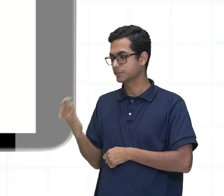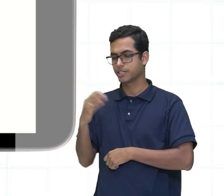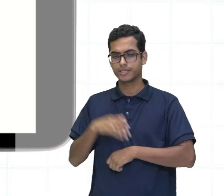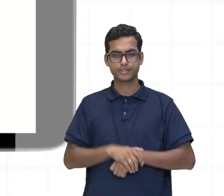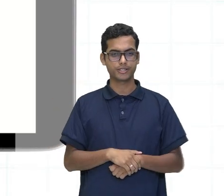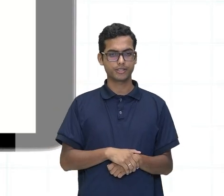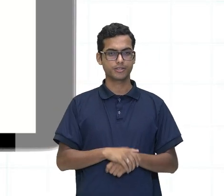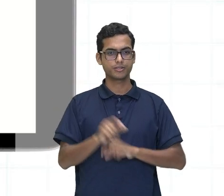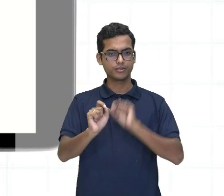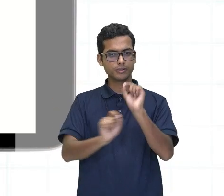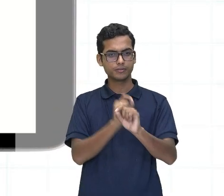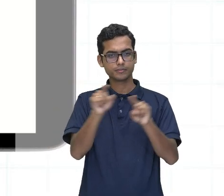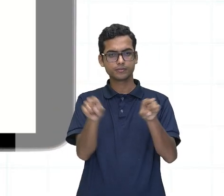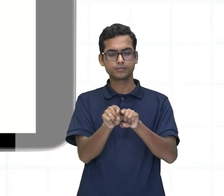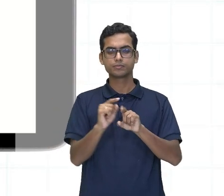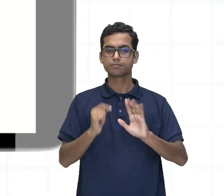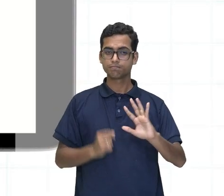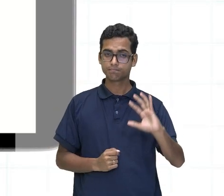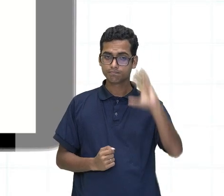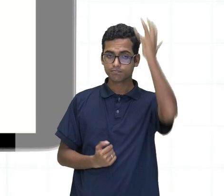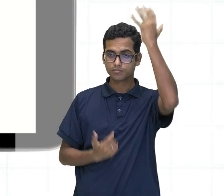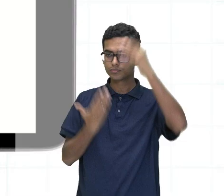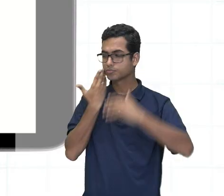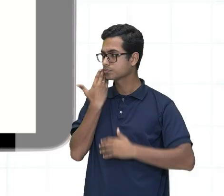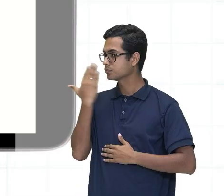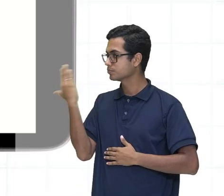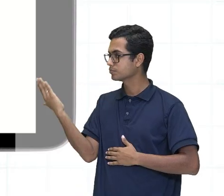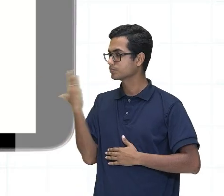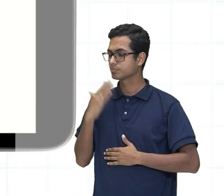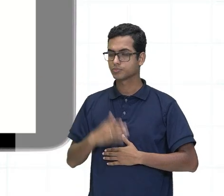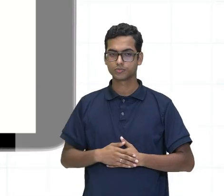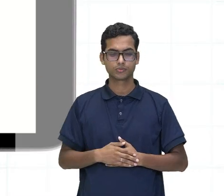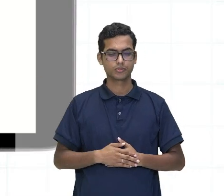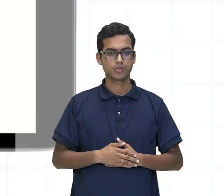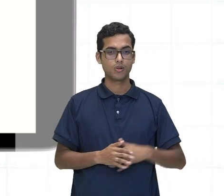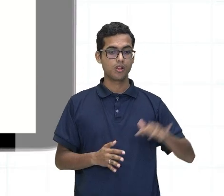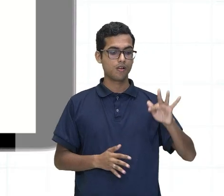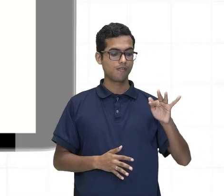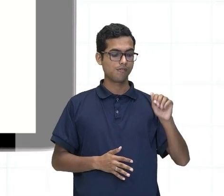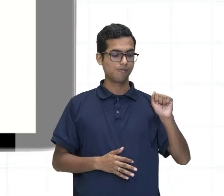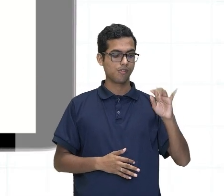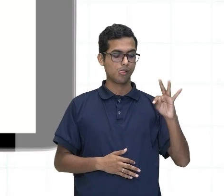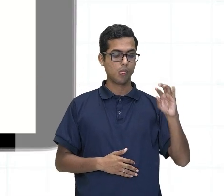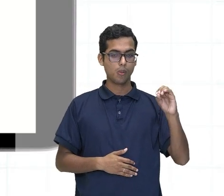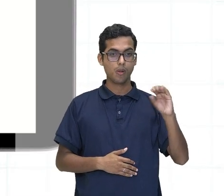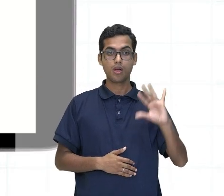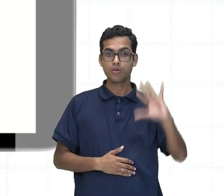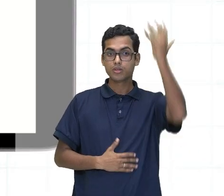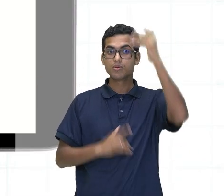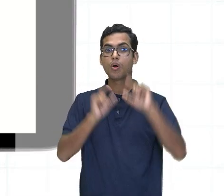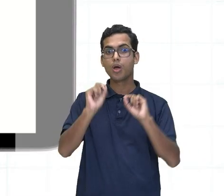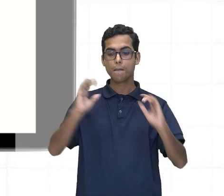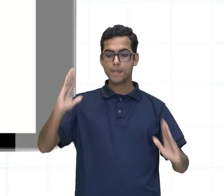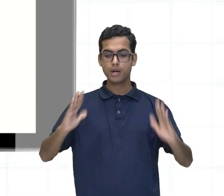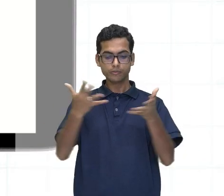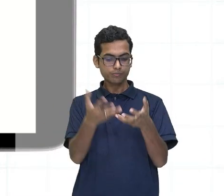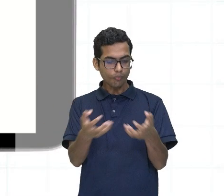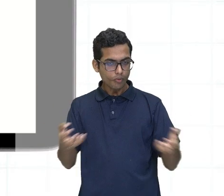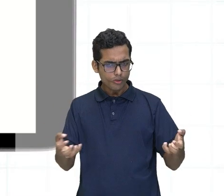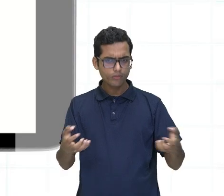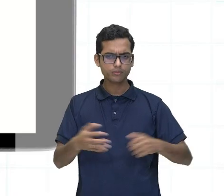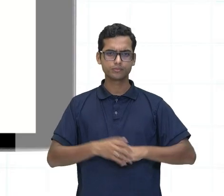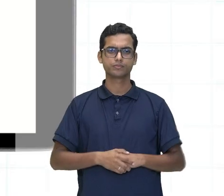a estiagem, no caso, né? O fato é a estiagem, certo? E aí nós vamos ver agora essa reportagem, porque é um